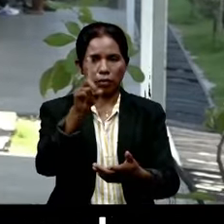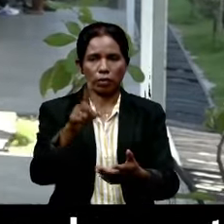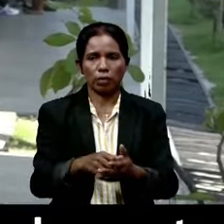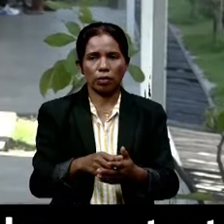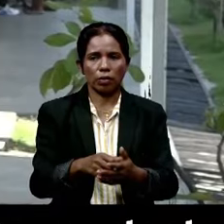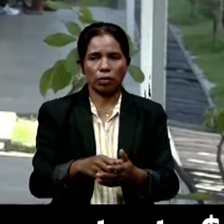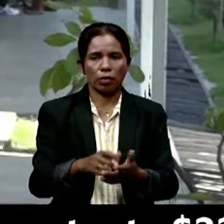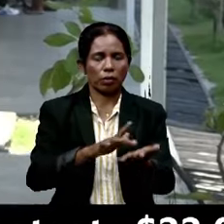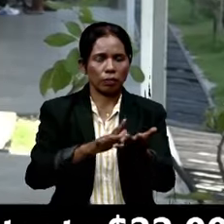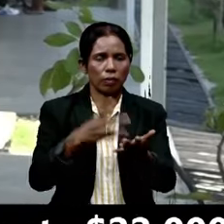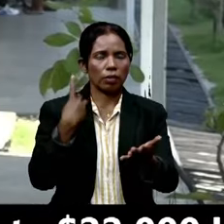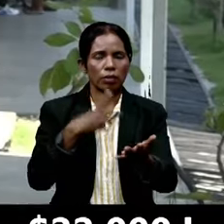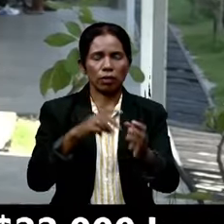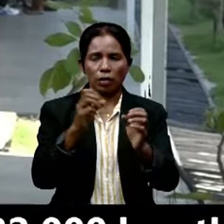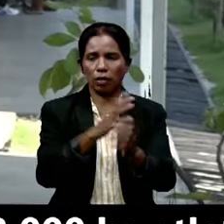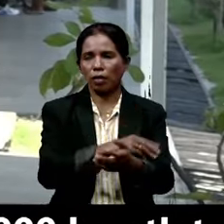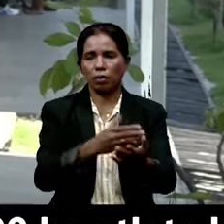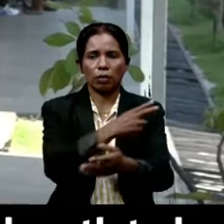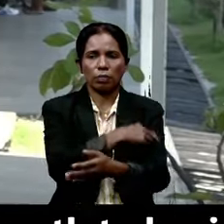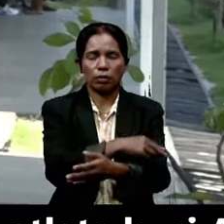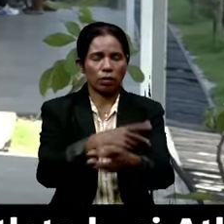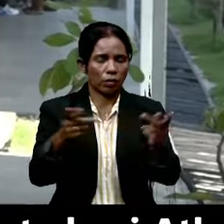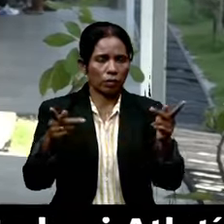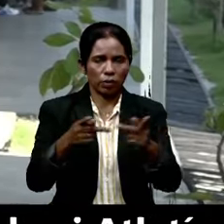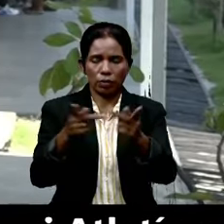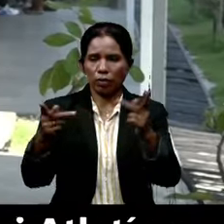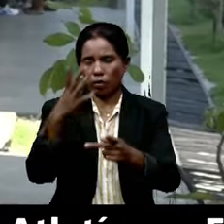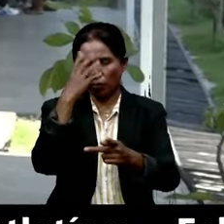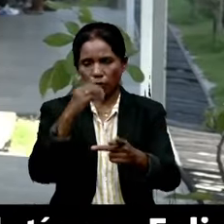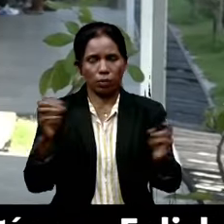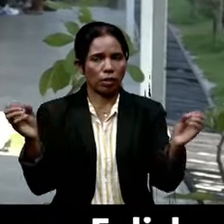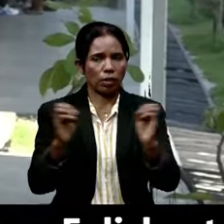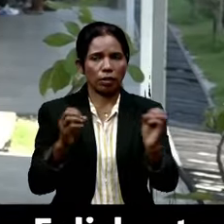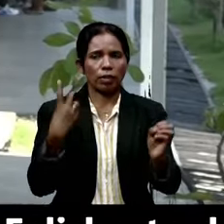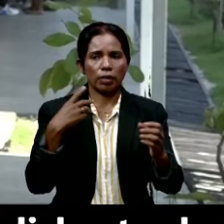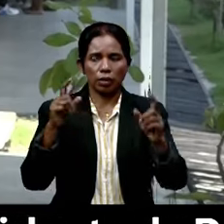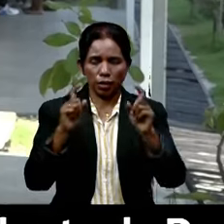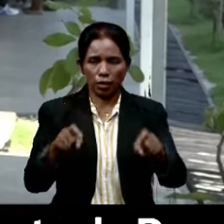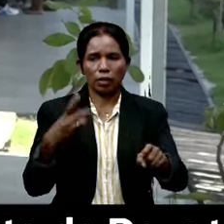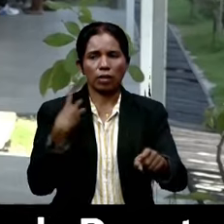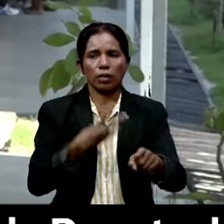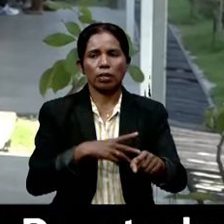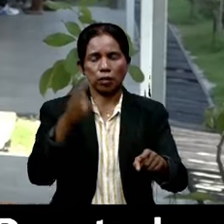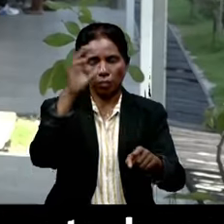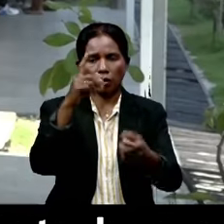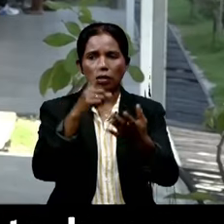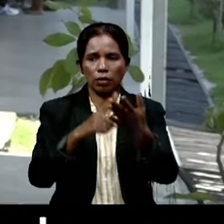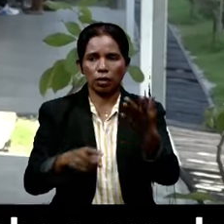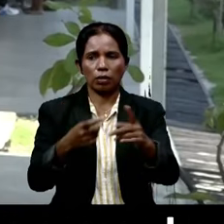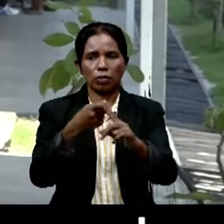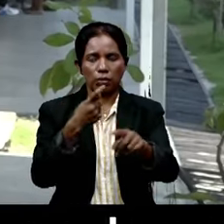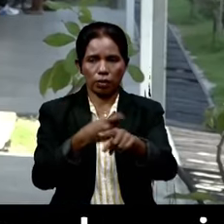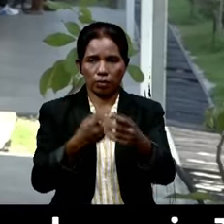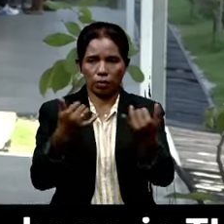falta de imoro ita tem que ser se falta de hospital fatin fatin mat at batoba la to ia tem que ita tem que buka saída dun husi situação